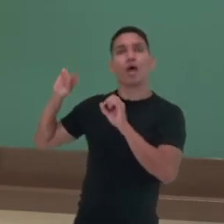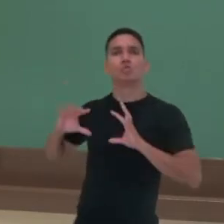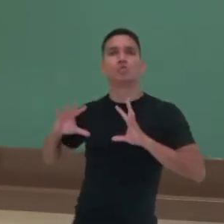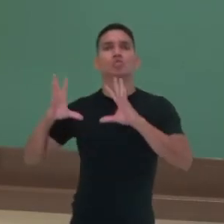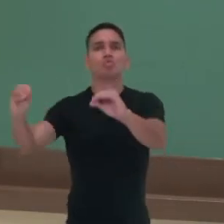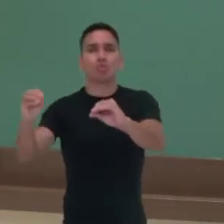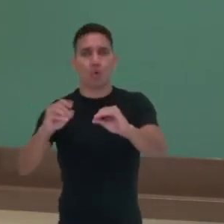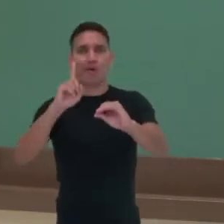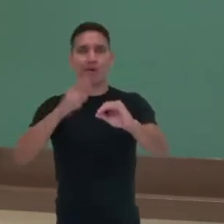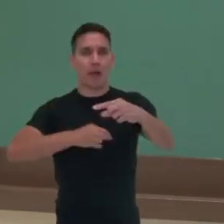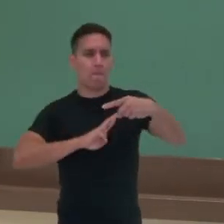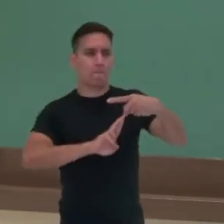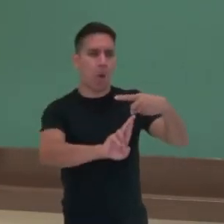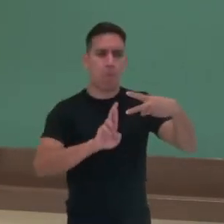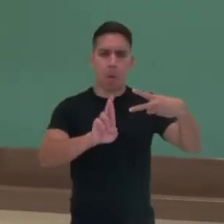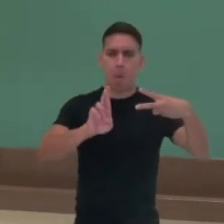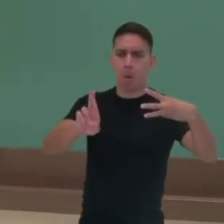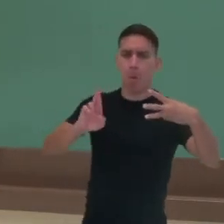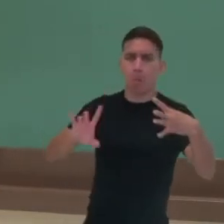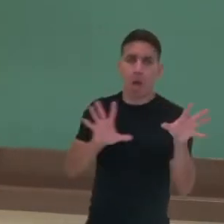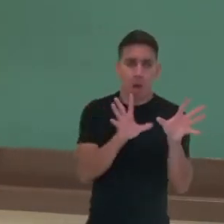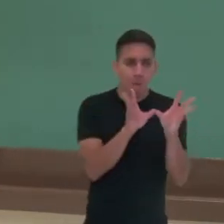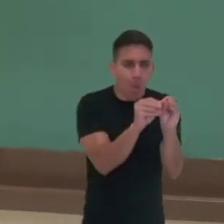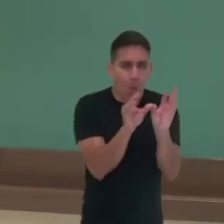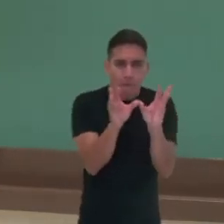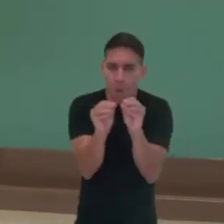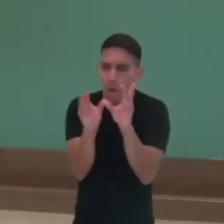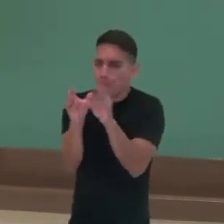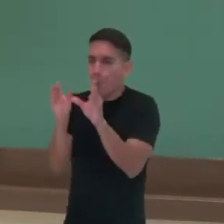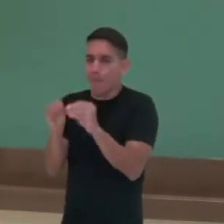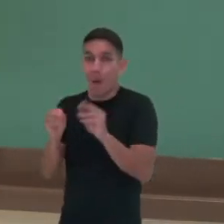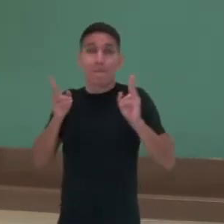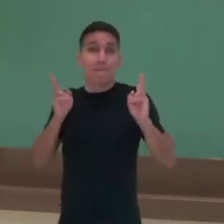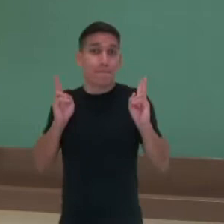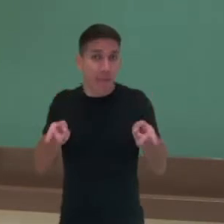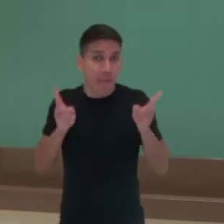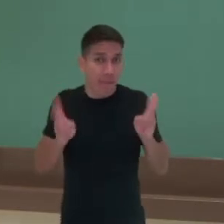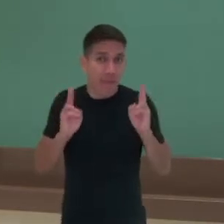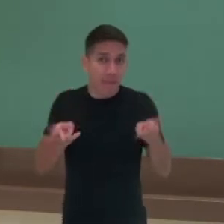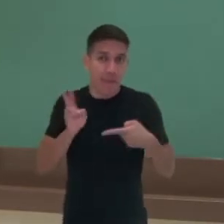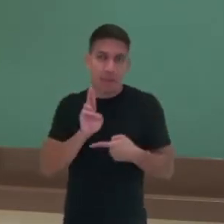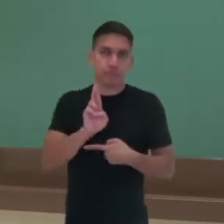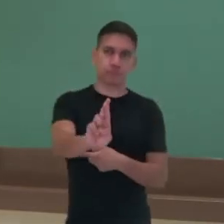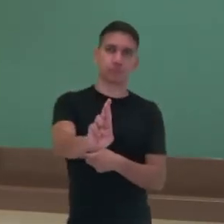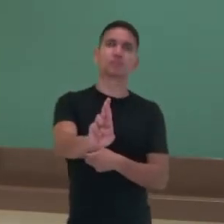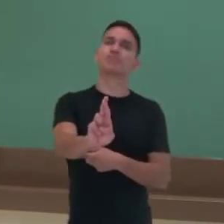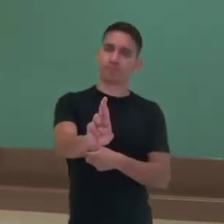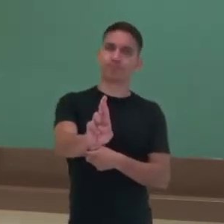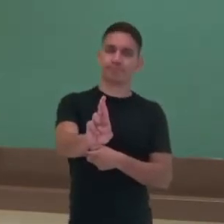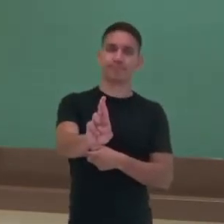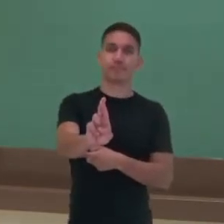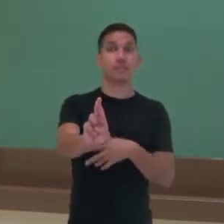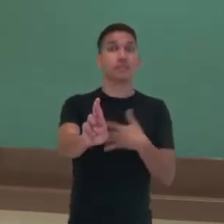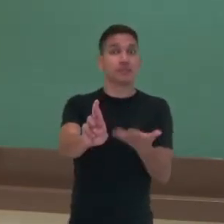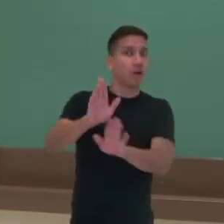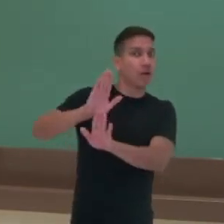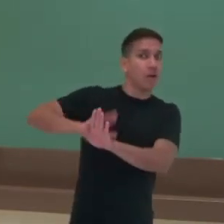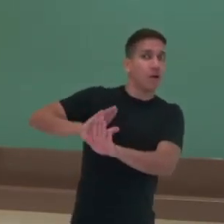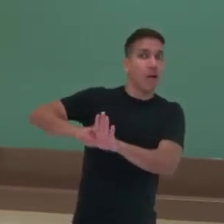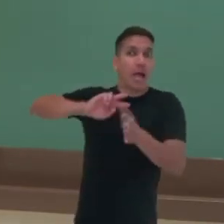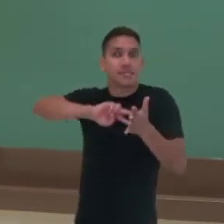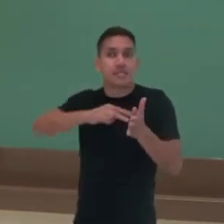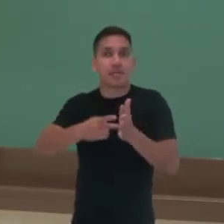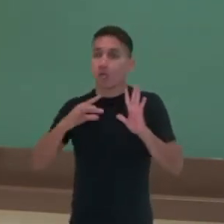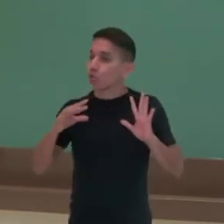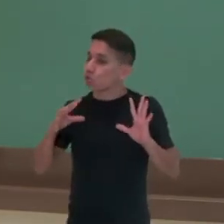as razões, ao serem simplificadas, elas dão o mesmo valor como resultado, significa que todas